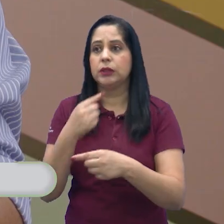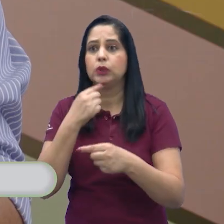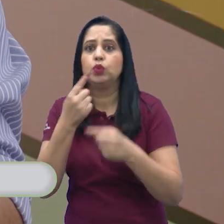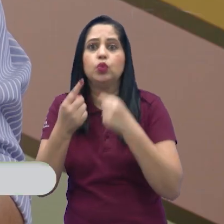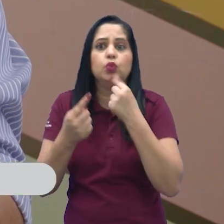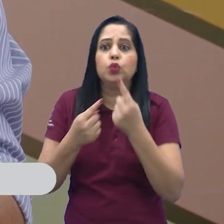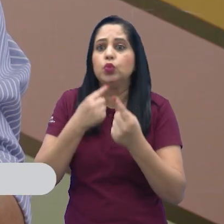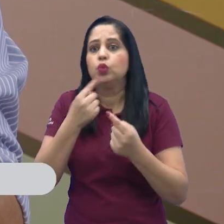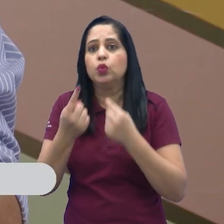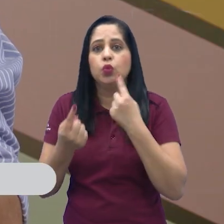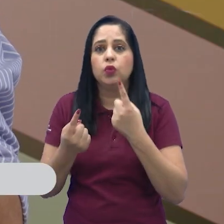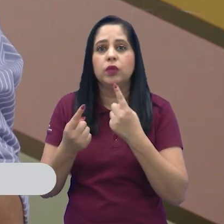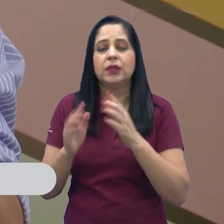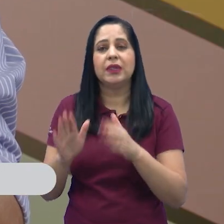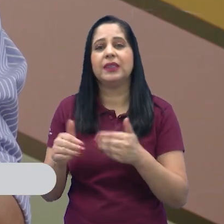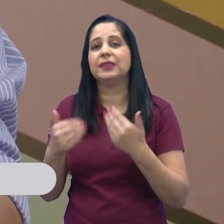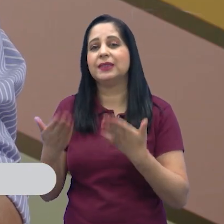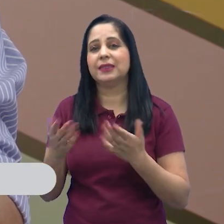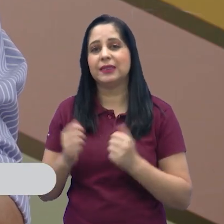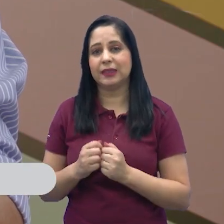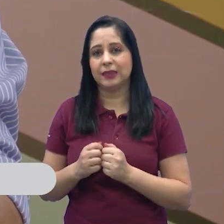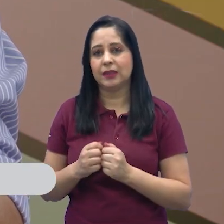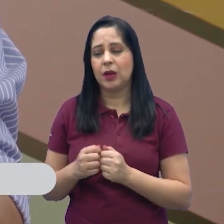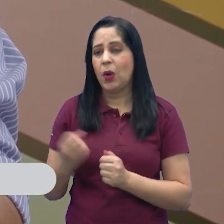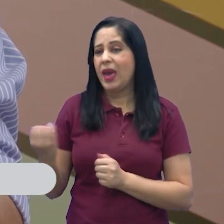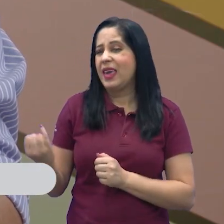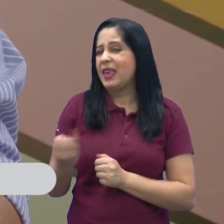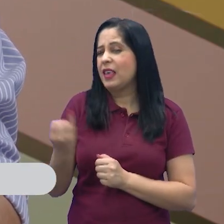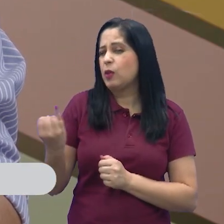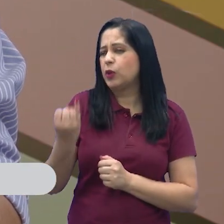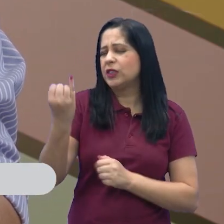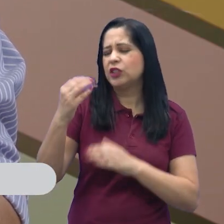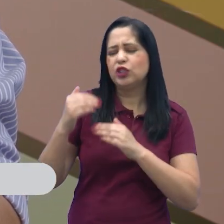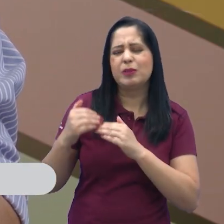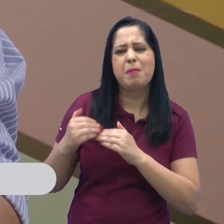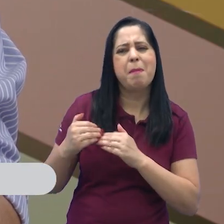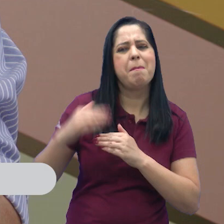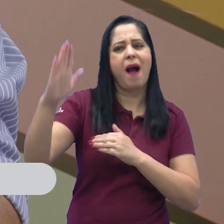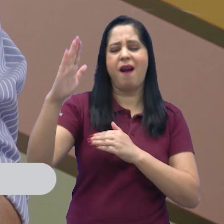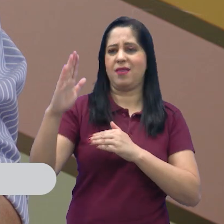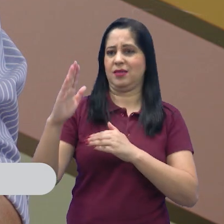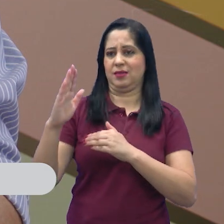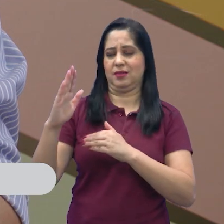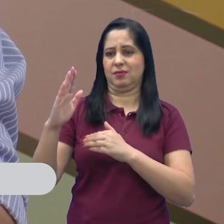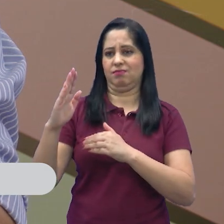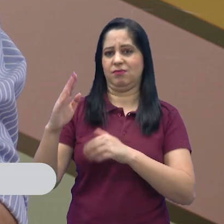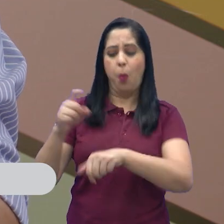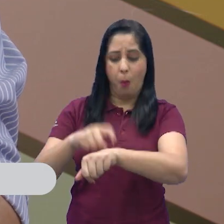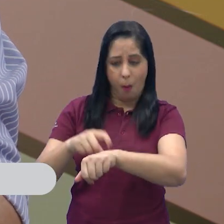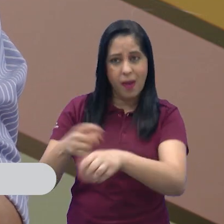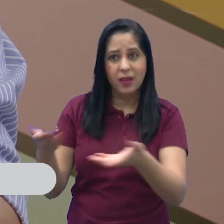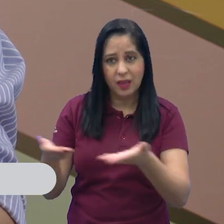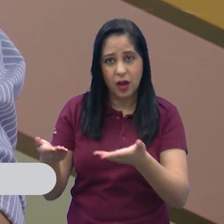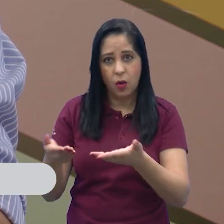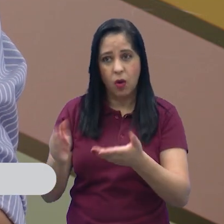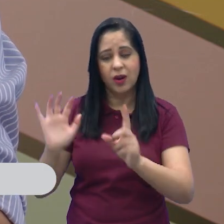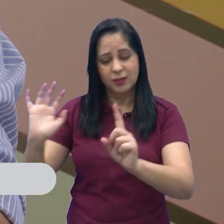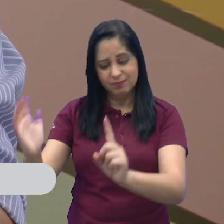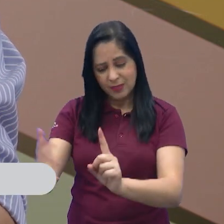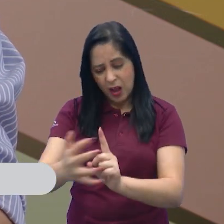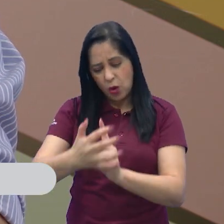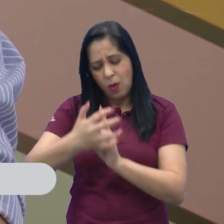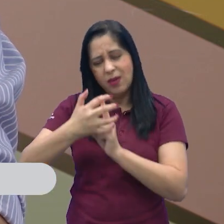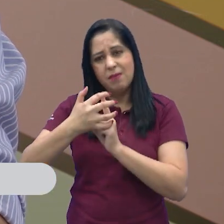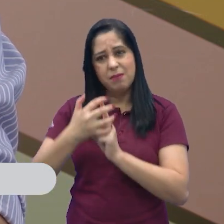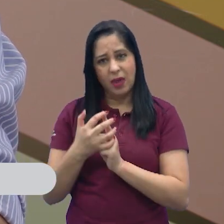Eu acho que a maior importância que temos nesse momento é o acolhimento mesmo, é mostrar